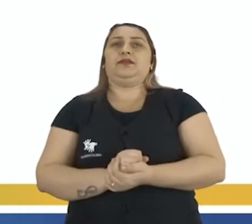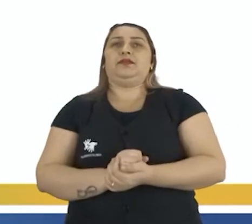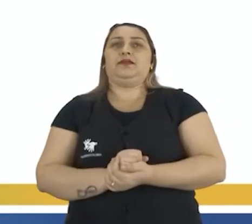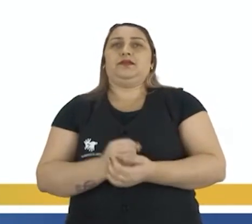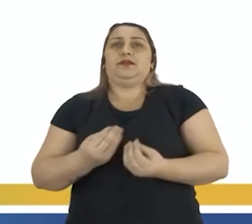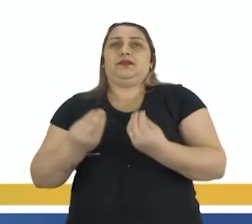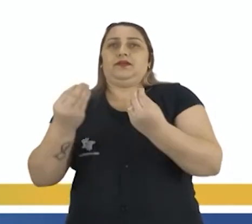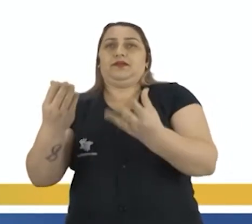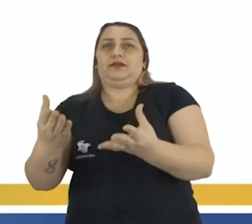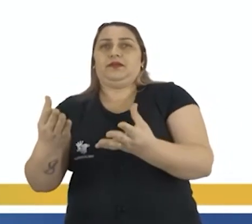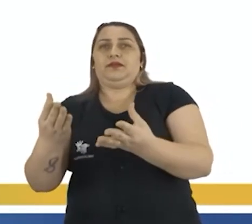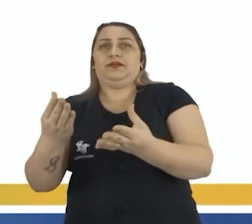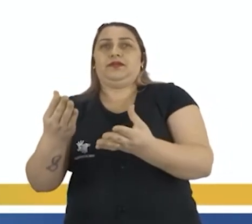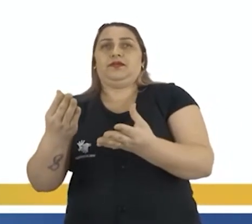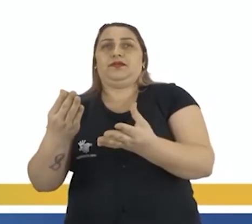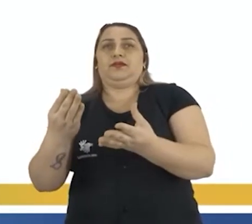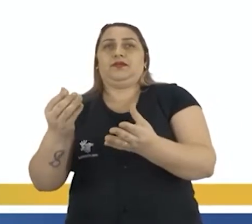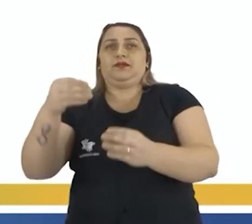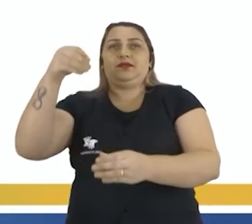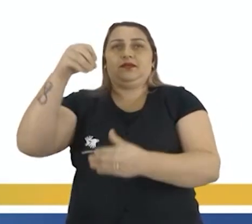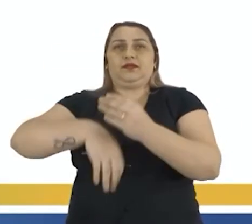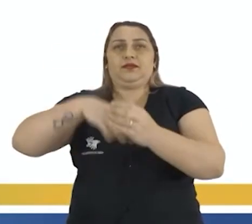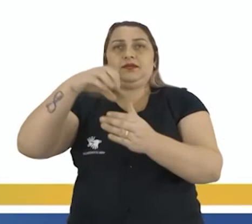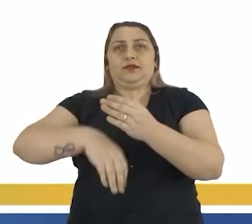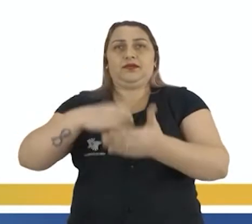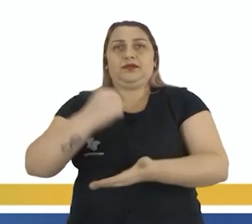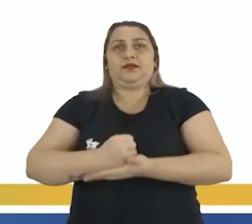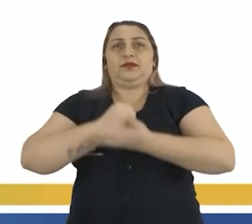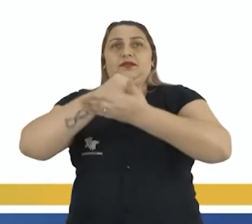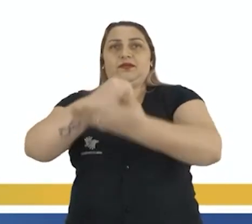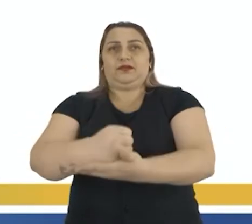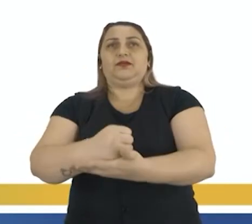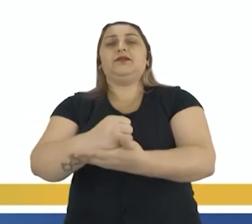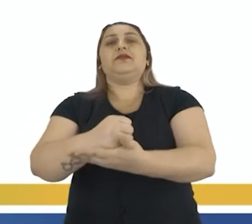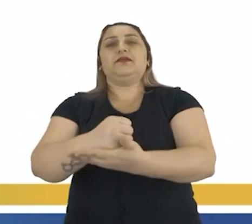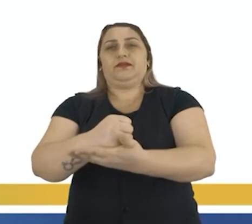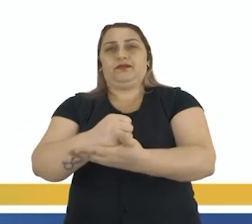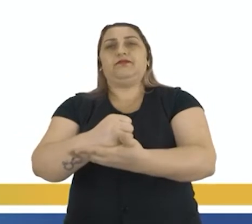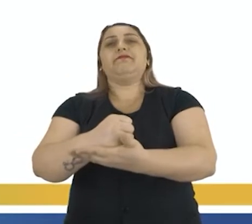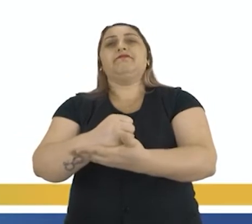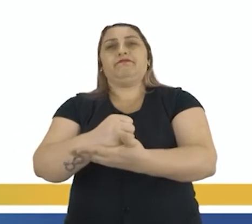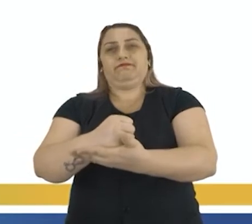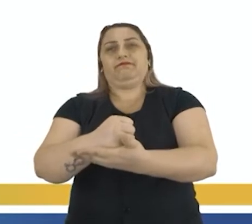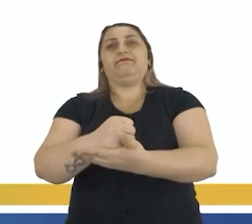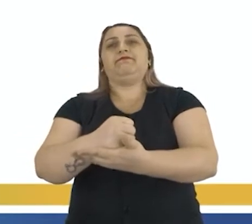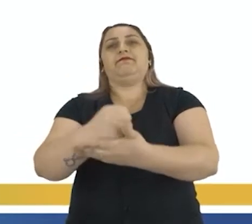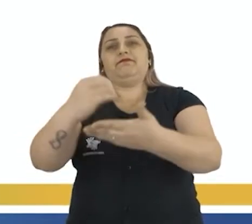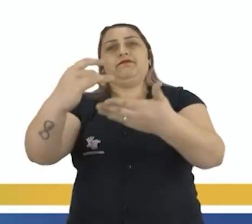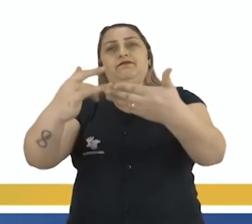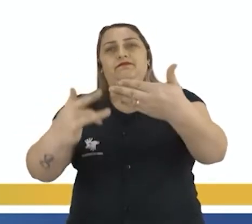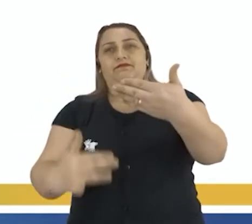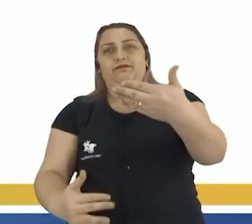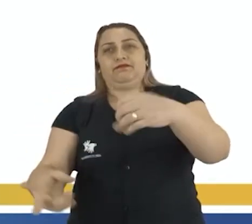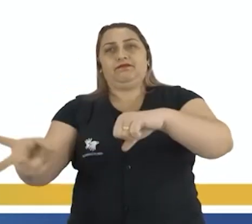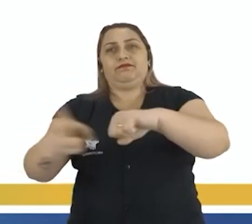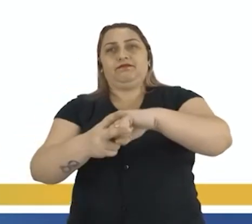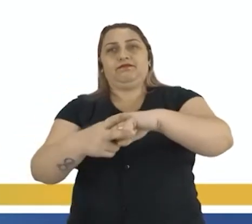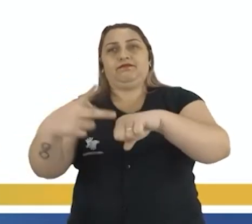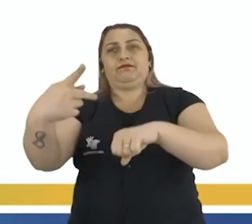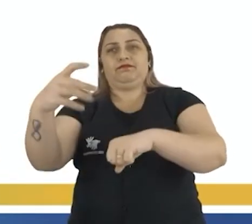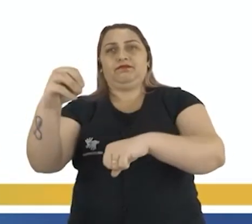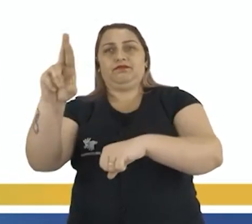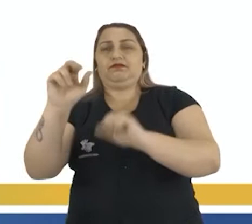pendurar, depositar, apoiar. Tem uma lista vasta do significado do verbinho pôr, tá? Vocês podem procurar isso também